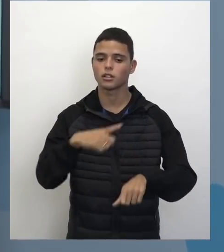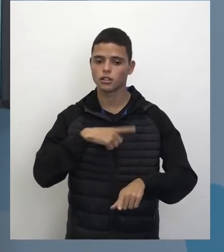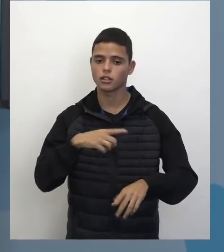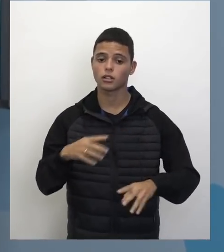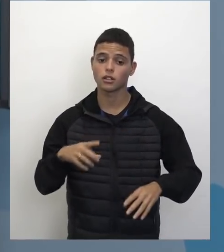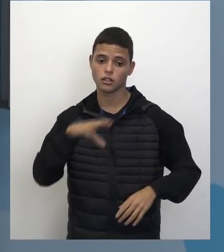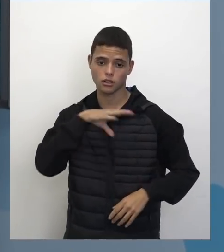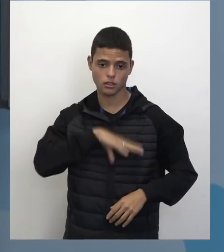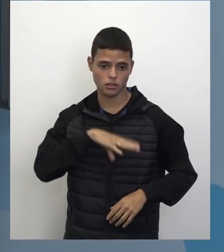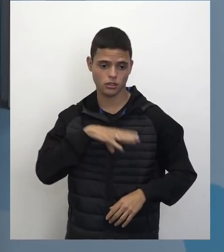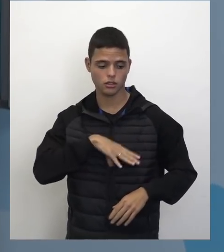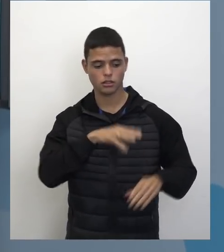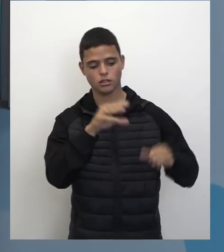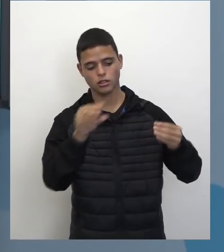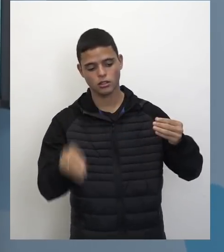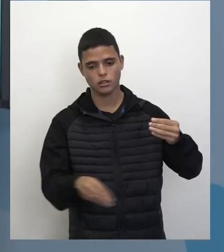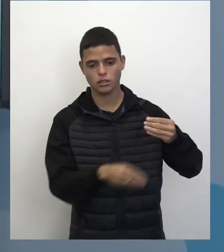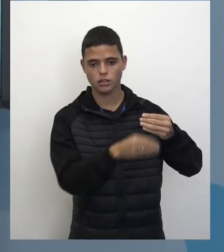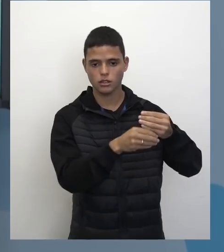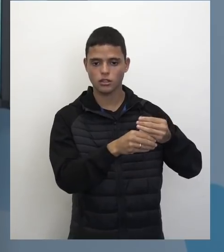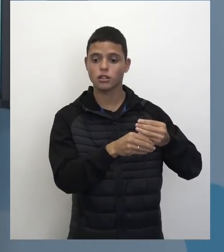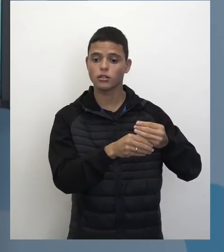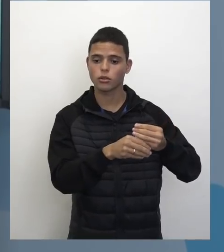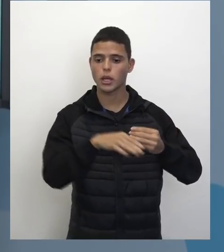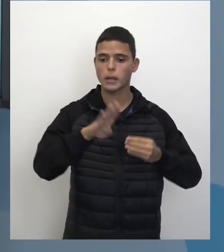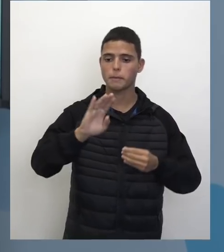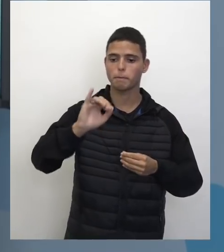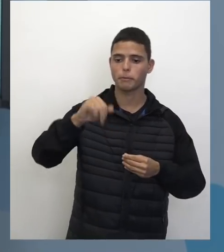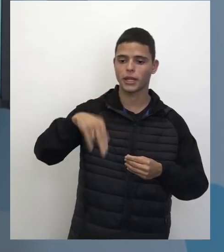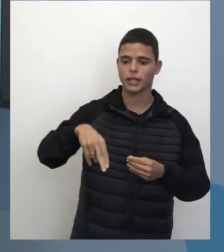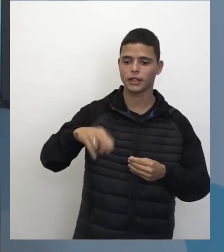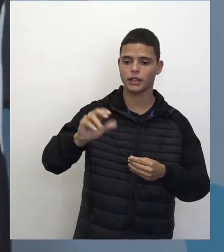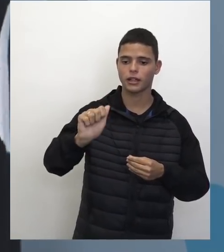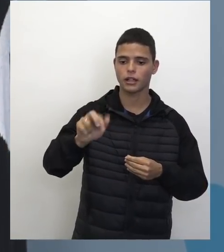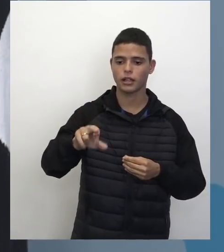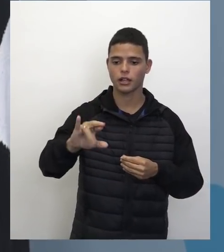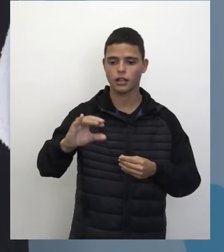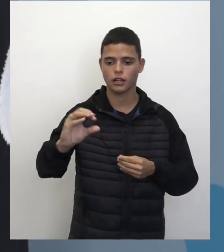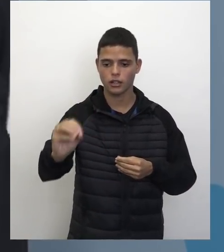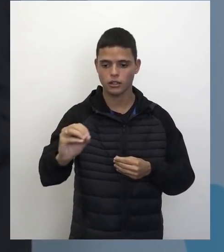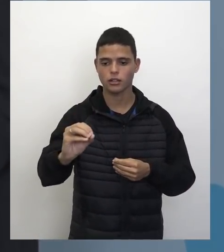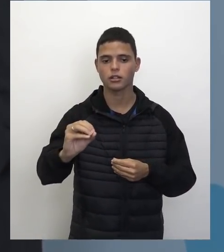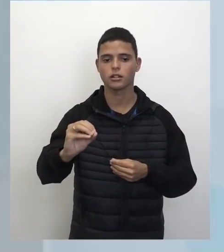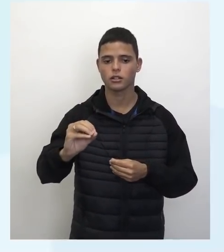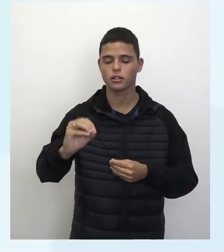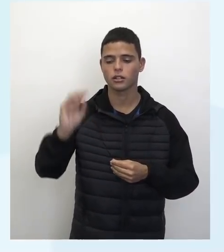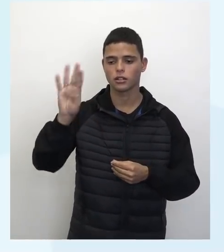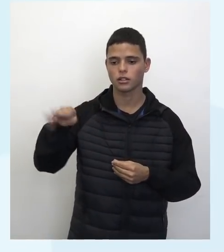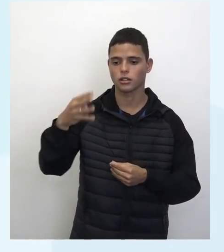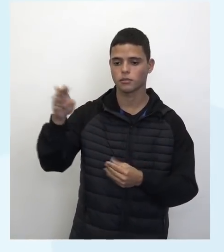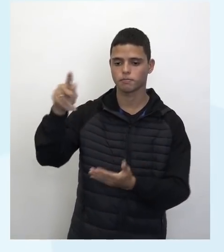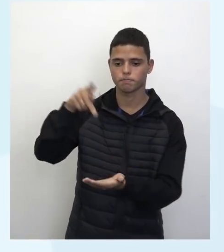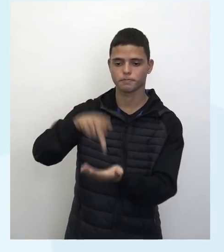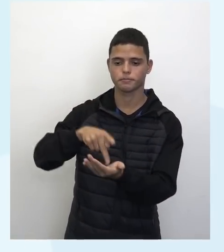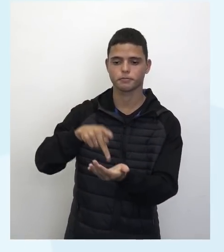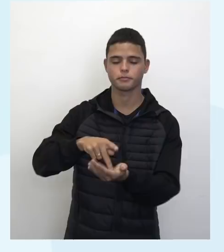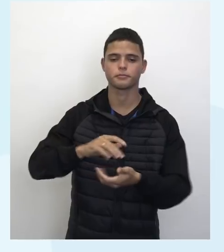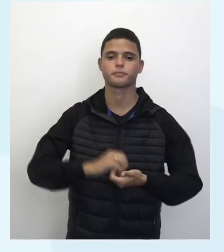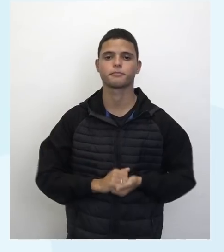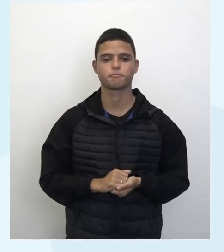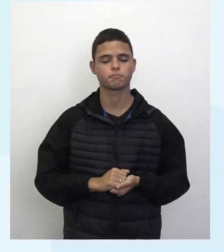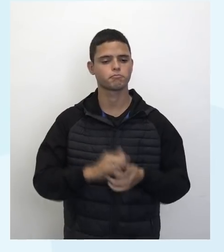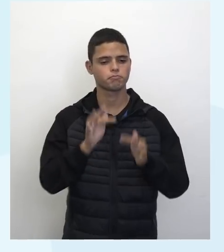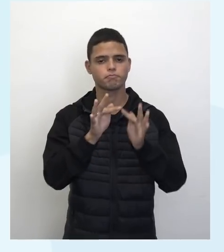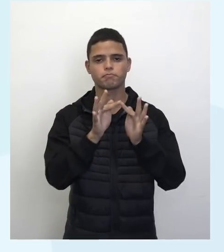adicionar mais um conceito matemático, que é o binário. Então, vamos. Né? Então, uma tabela da verdade. Então, a tabela da verdade, ela é